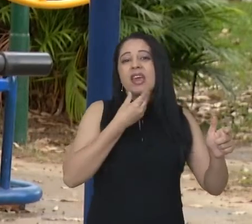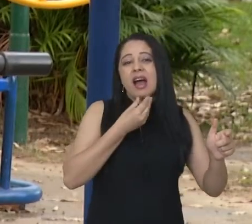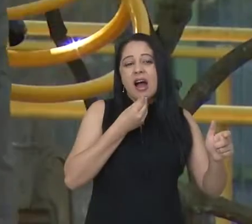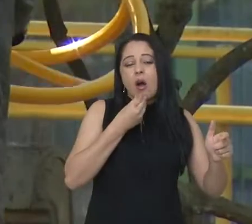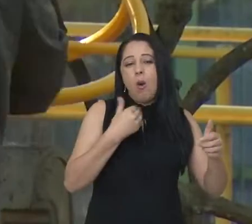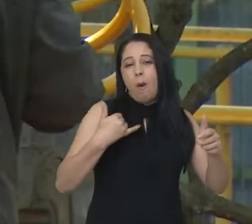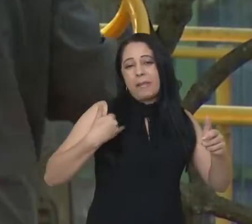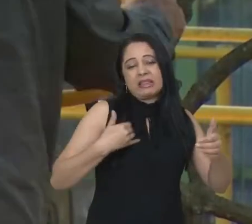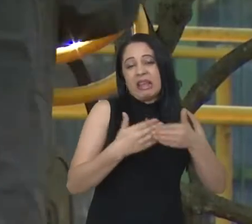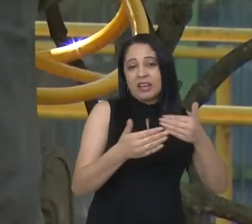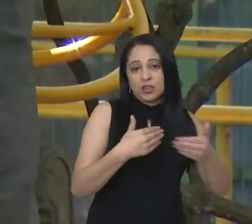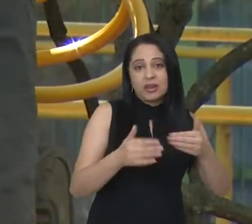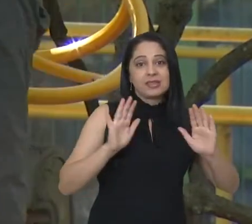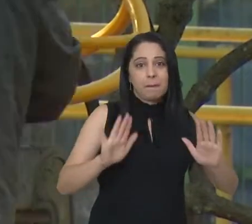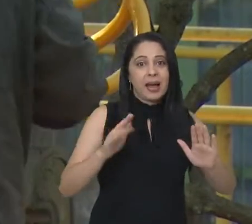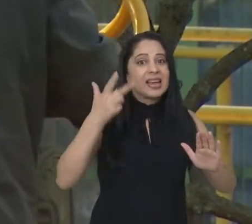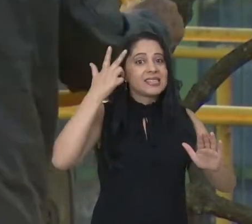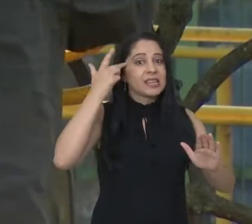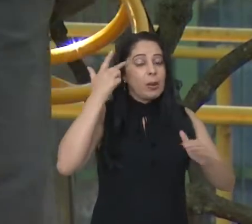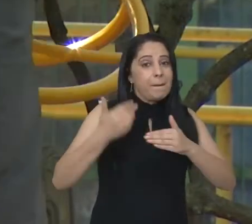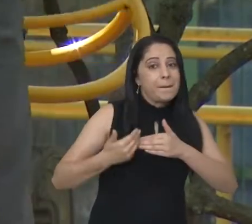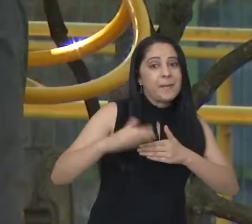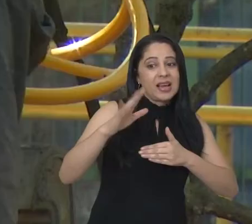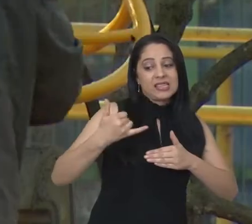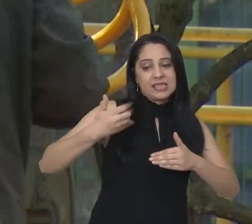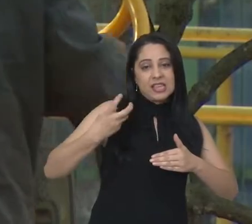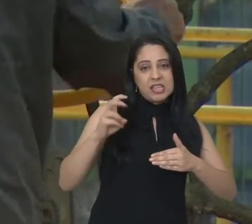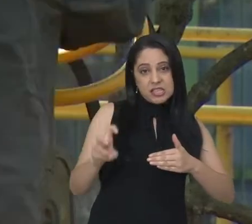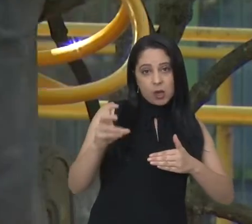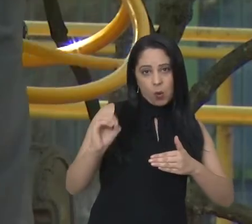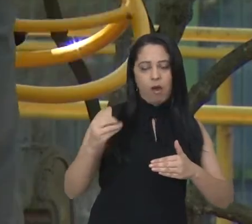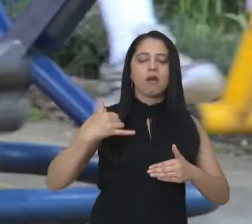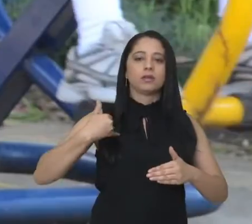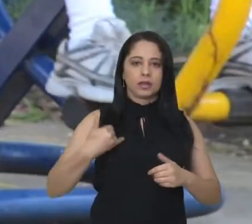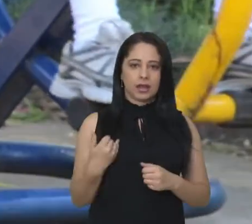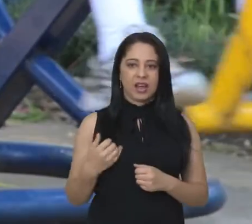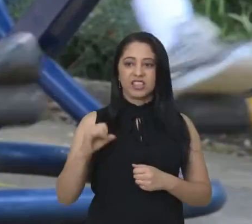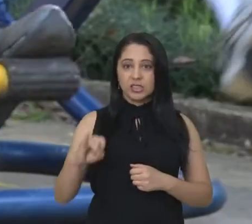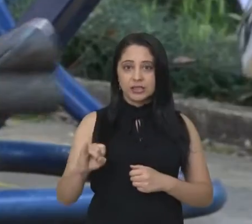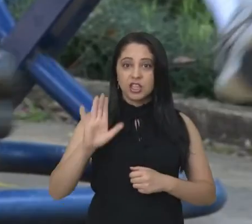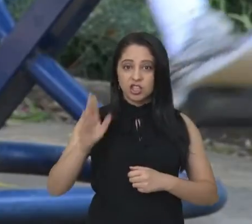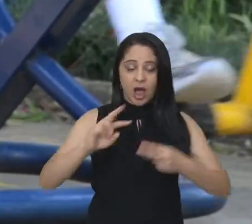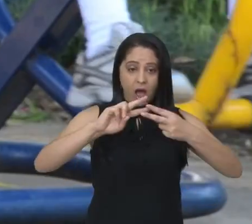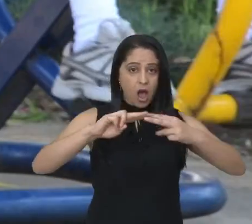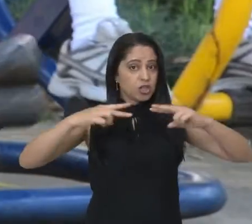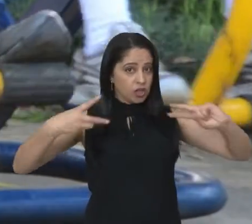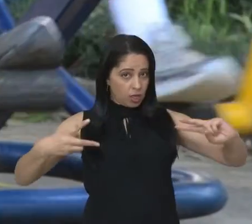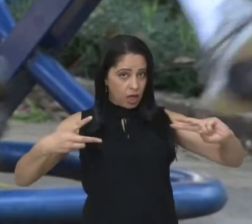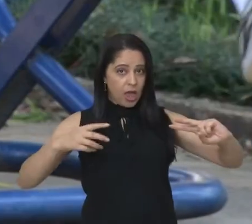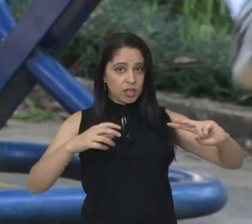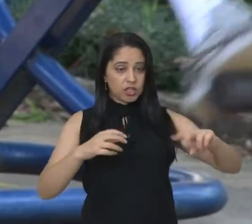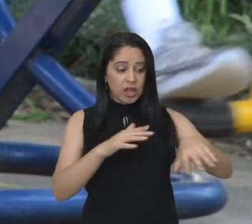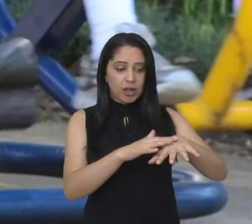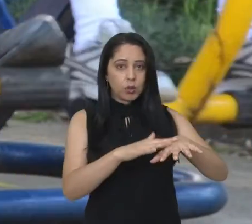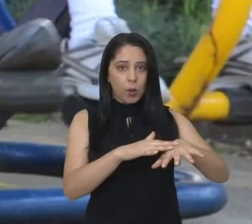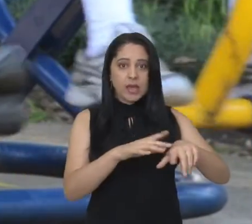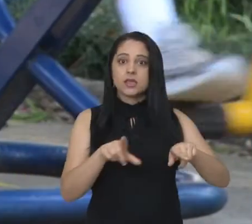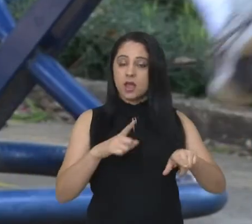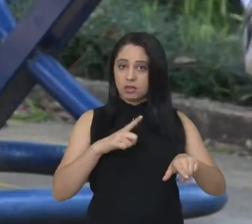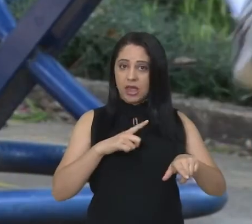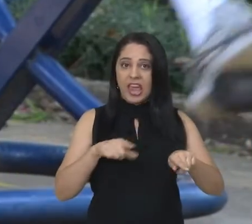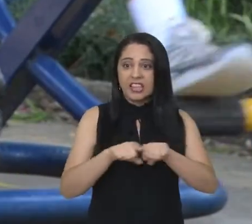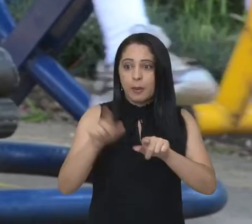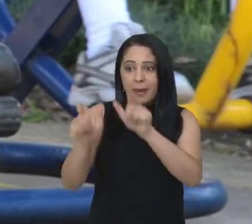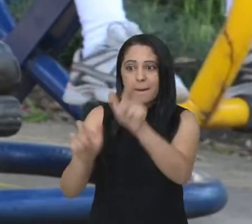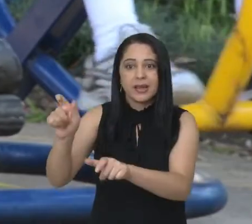idade, o câncer de próstata é mais comum após os 50 anos. Quem tem histórico da doença na família e os homens